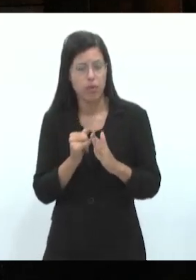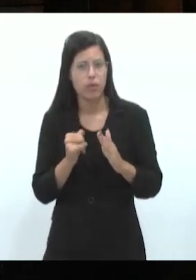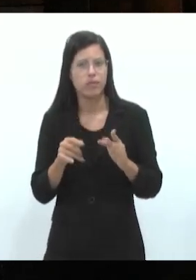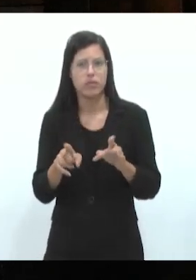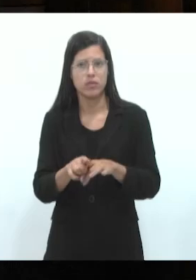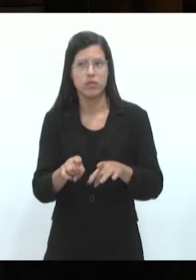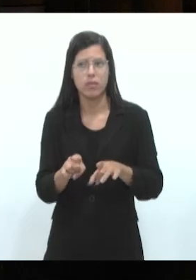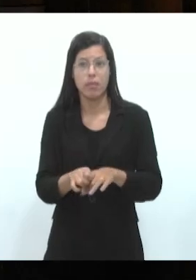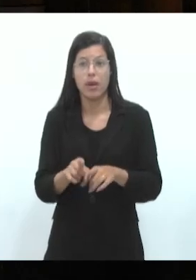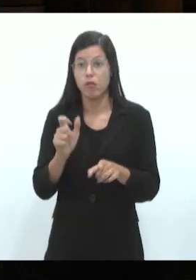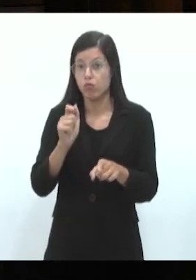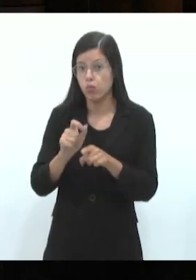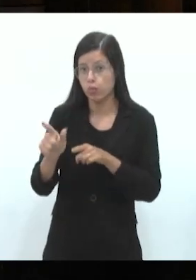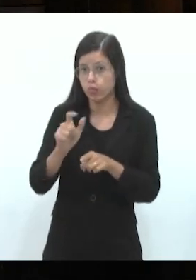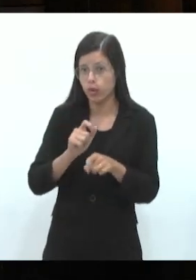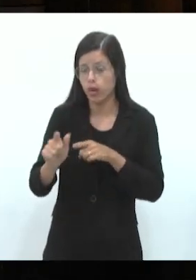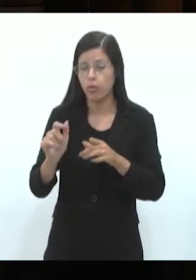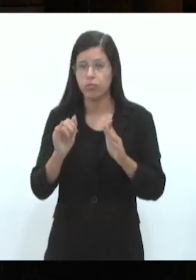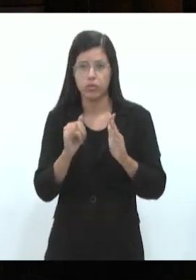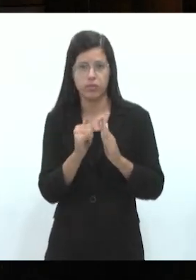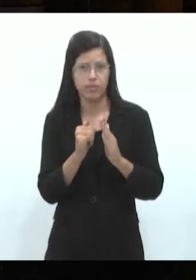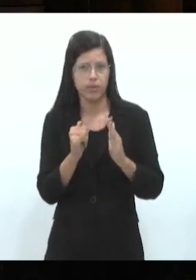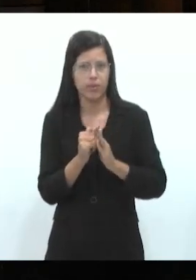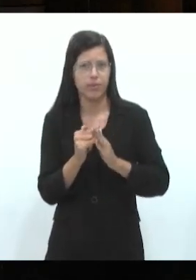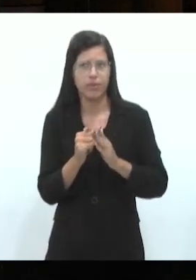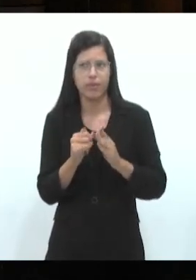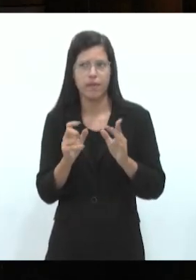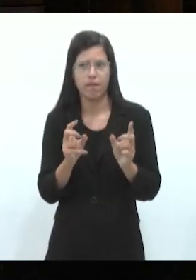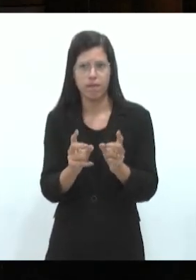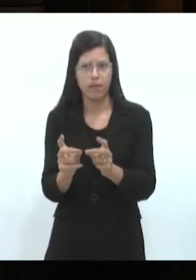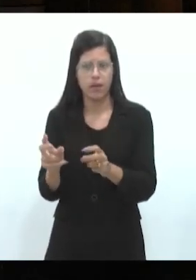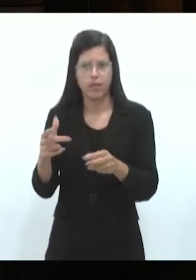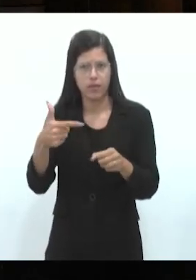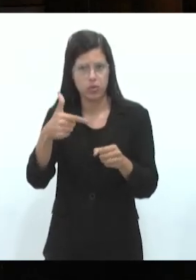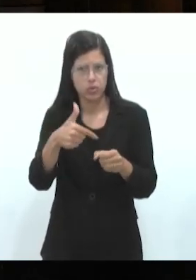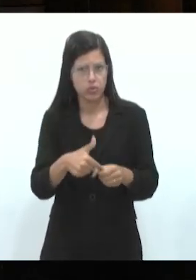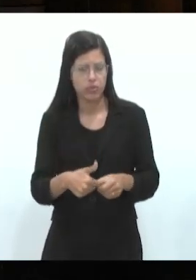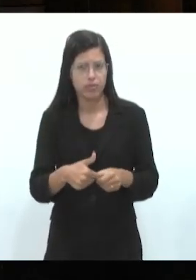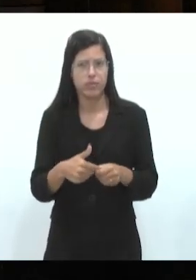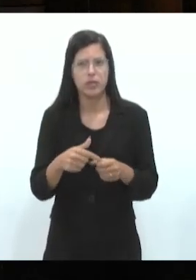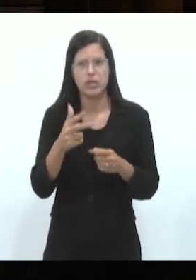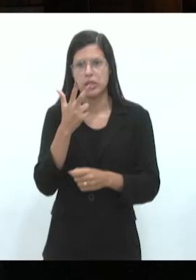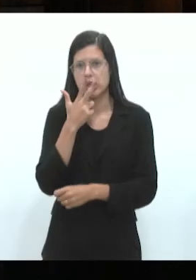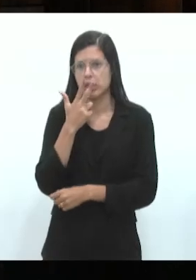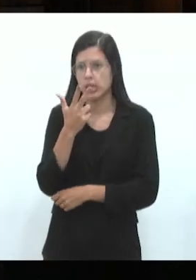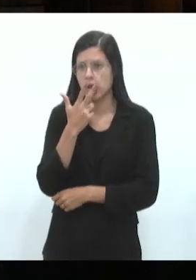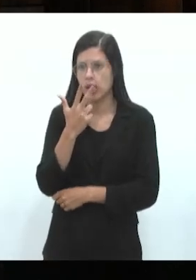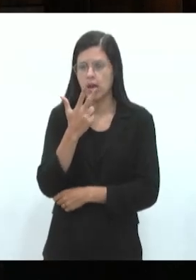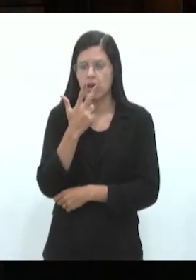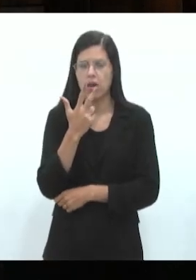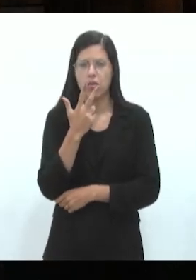na locação de imóveis, venda de combustíveis, cigarros